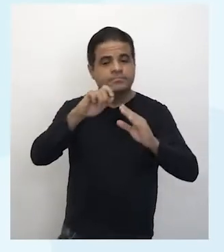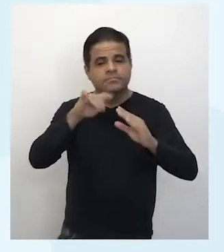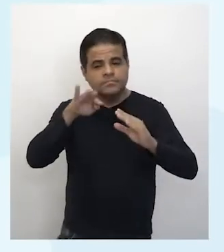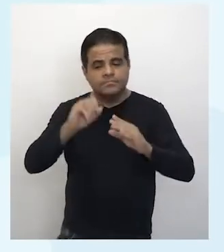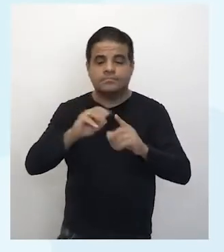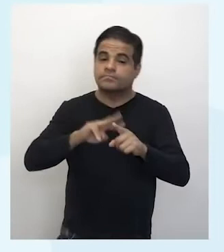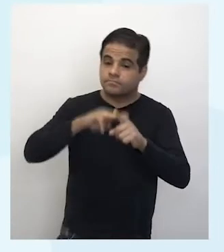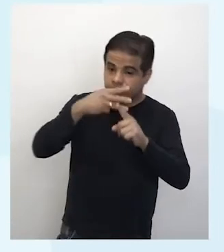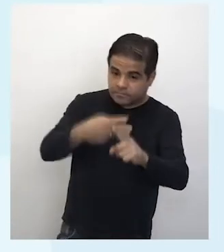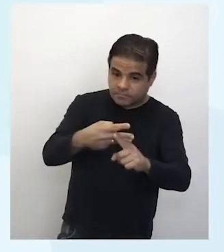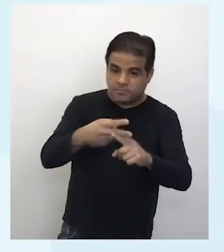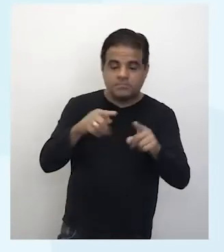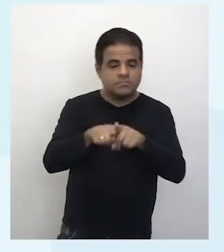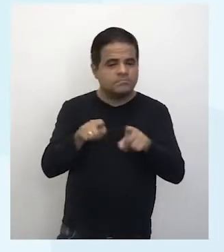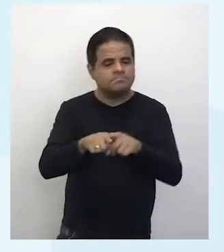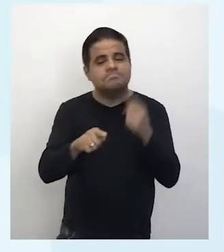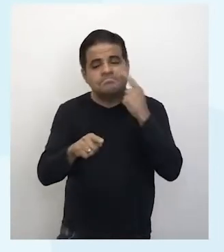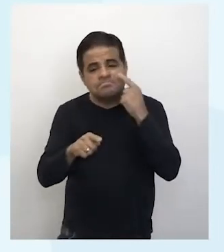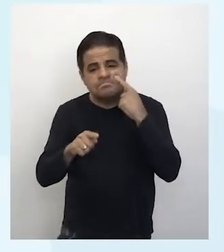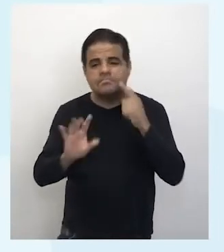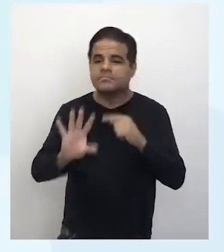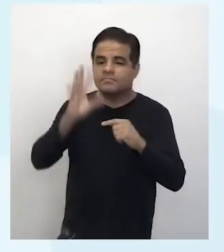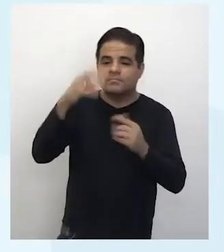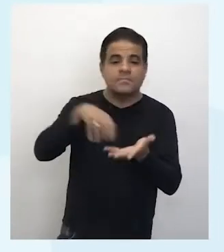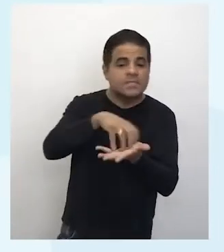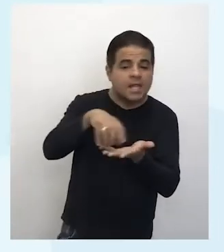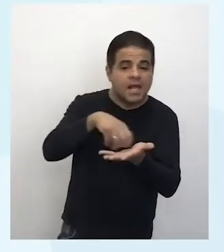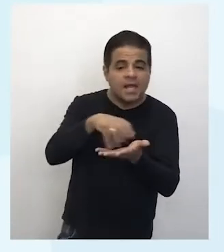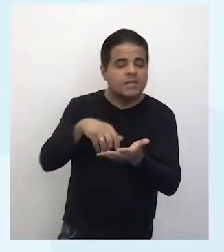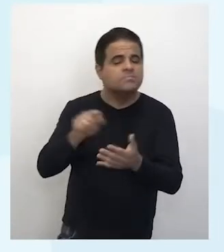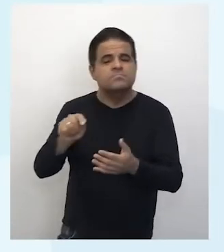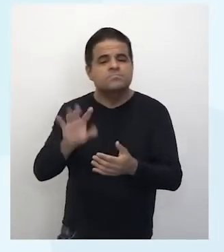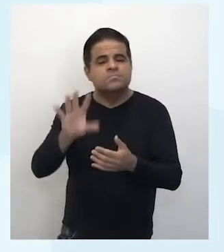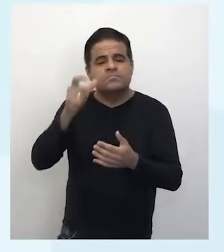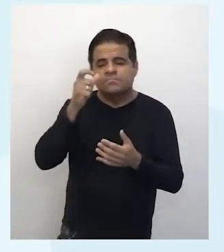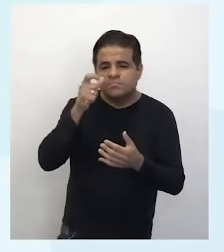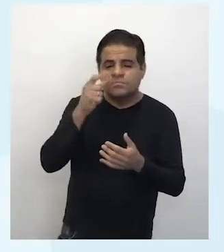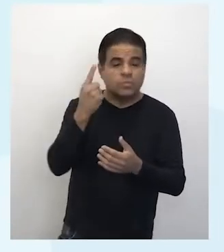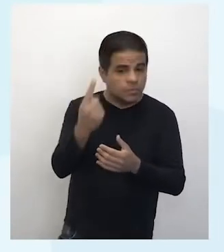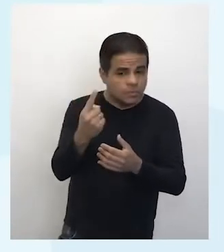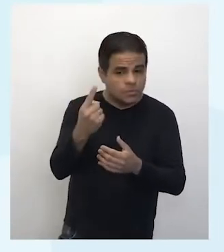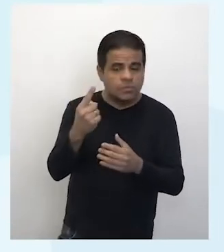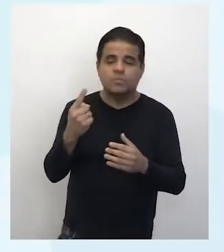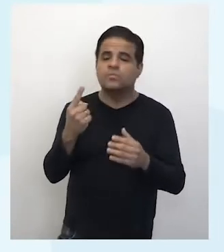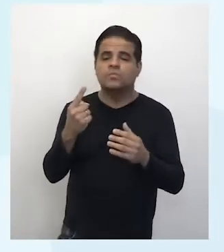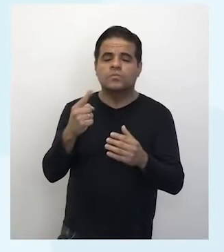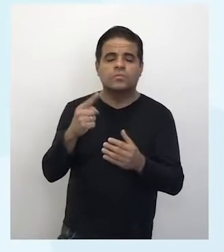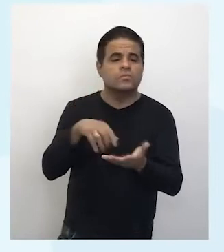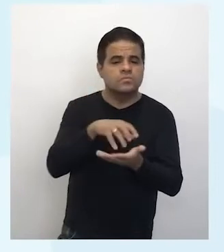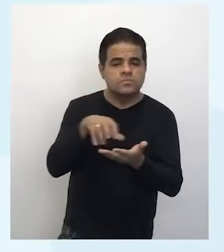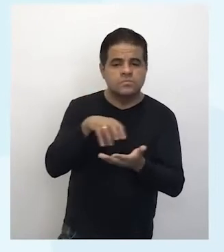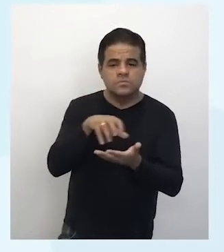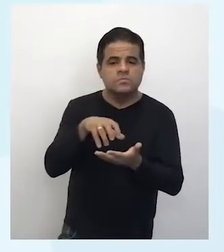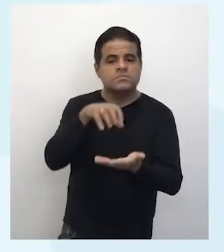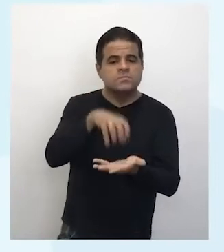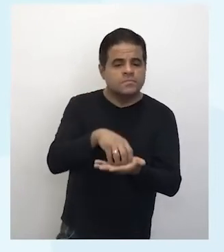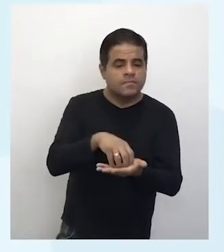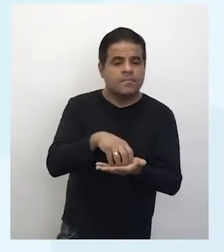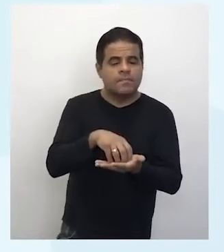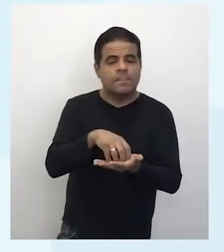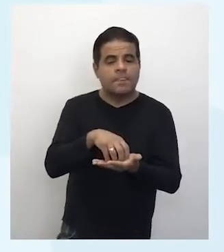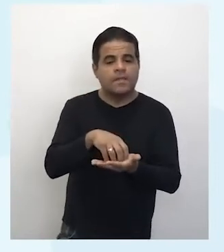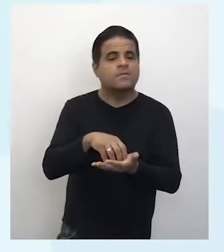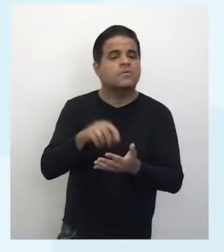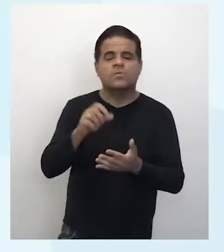também triplica Tá certo vamos ver o que acontece com a área ó considerando que um desse vale uma unidade de área